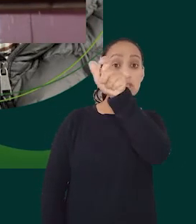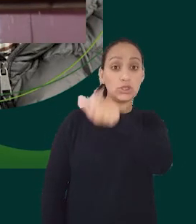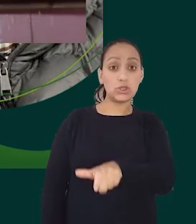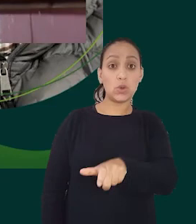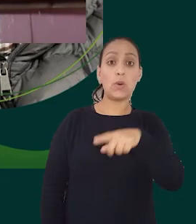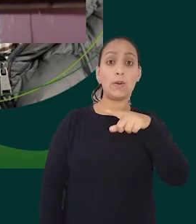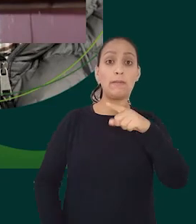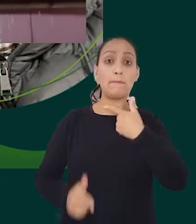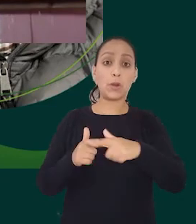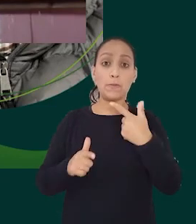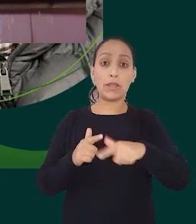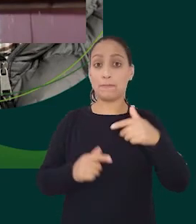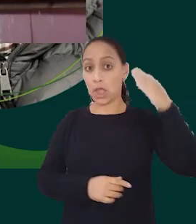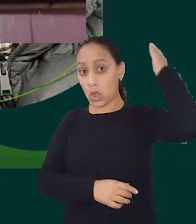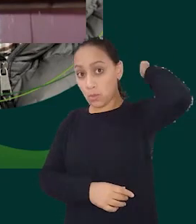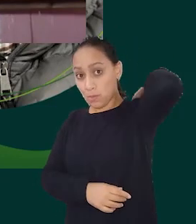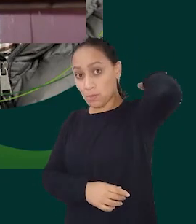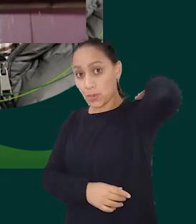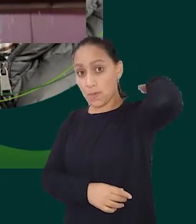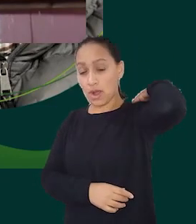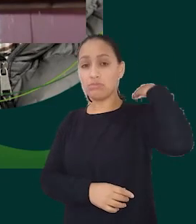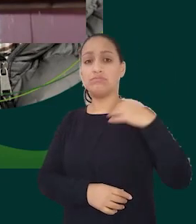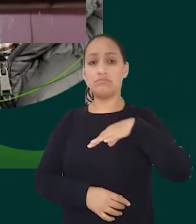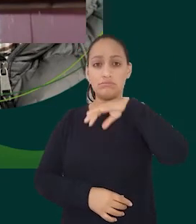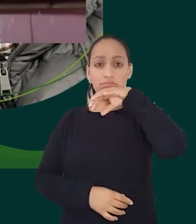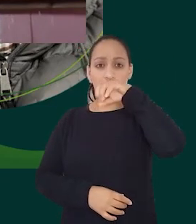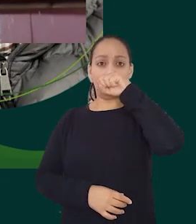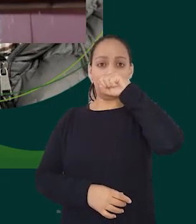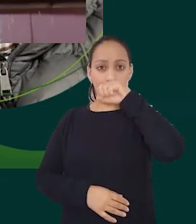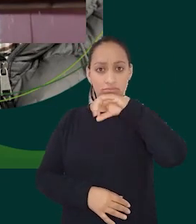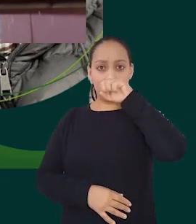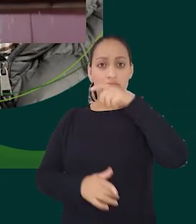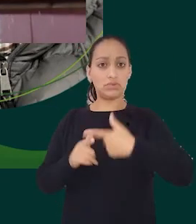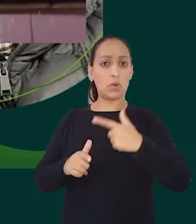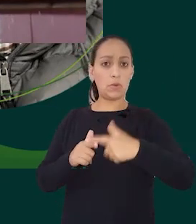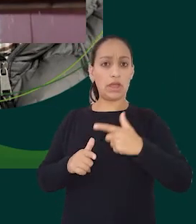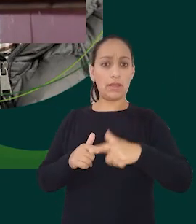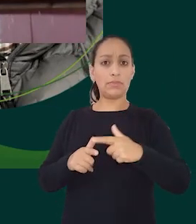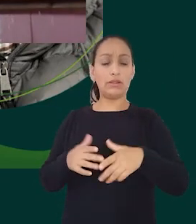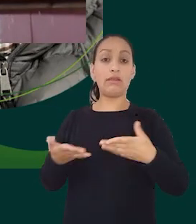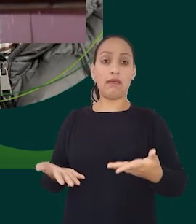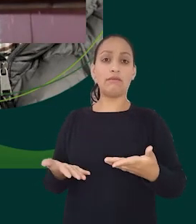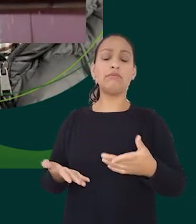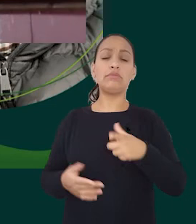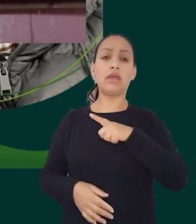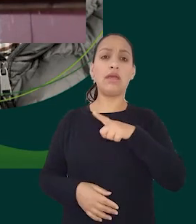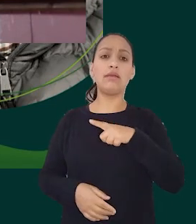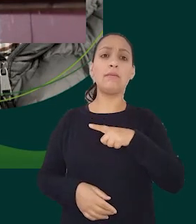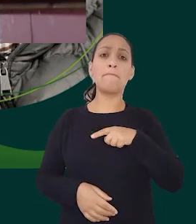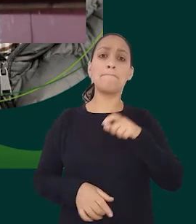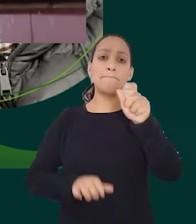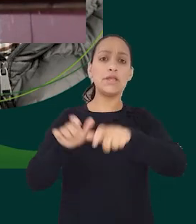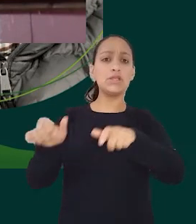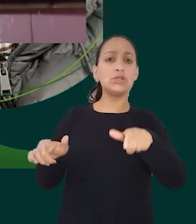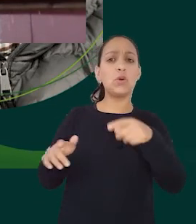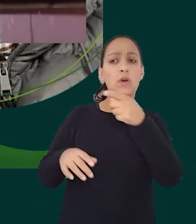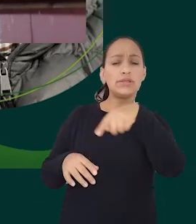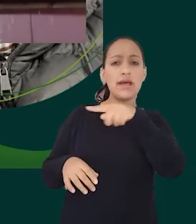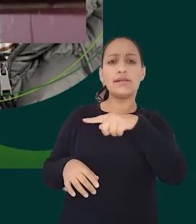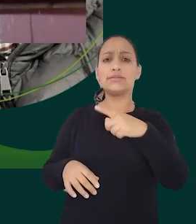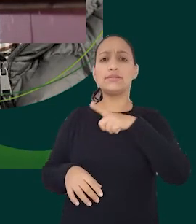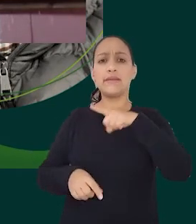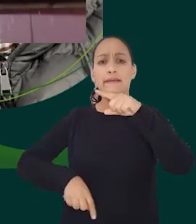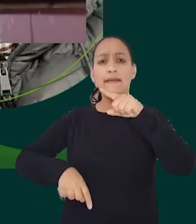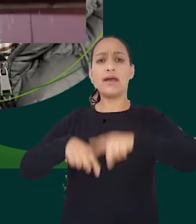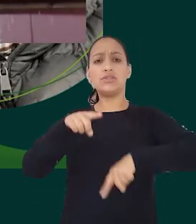têm vários problemas respiratórios fica melhor, e essas pessoas passam por uma série de